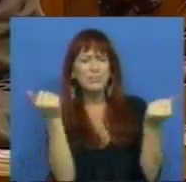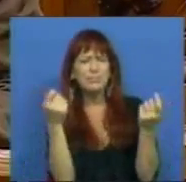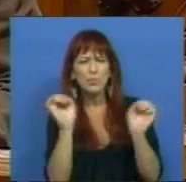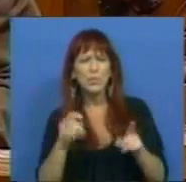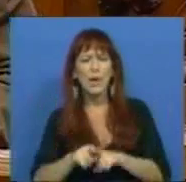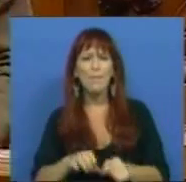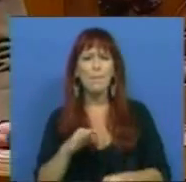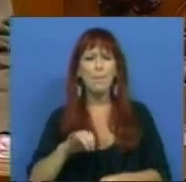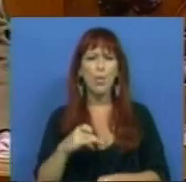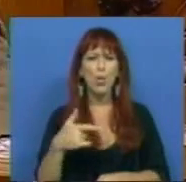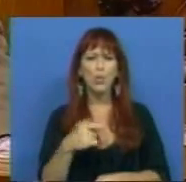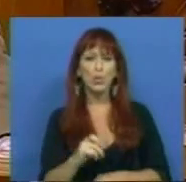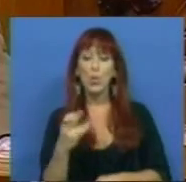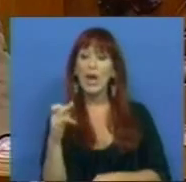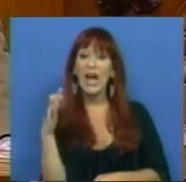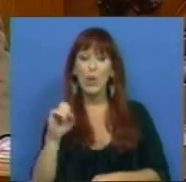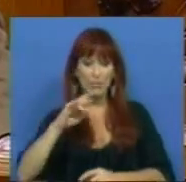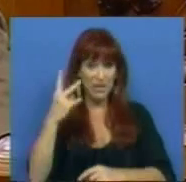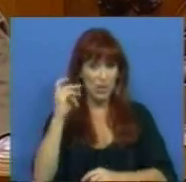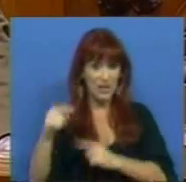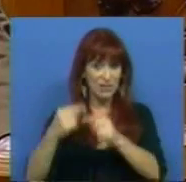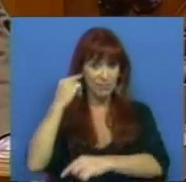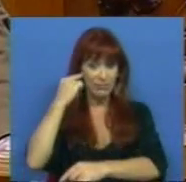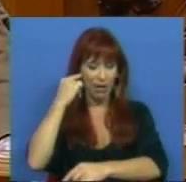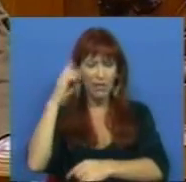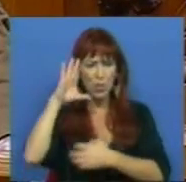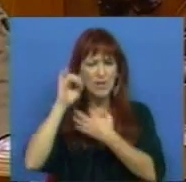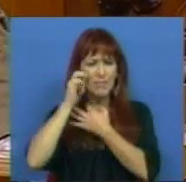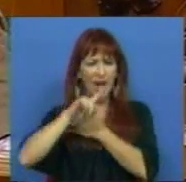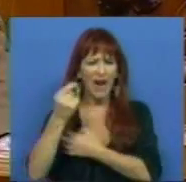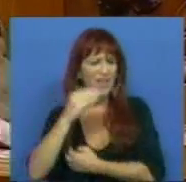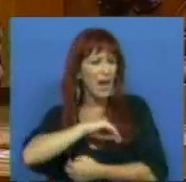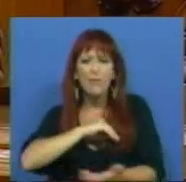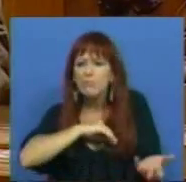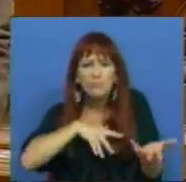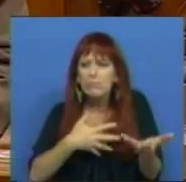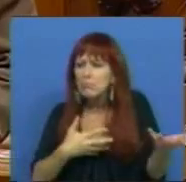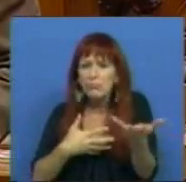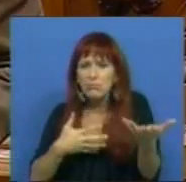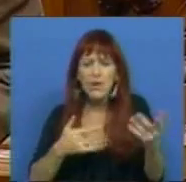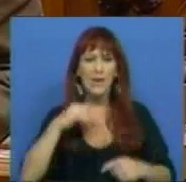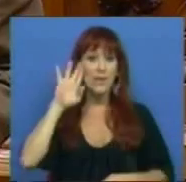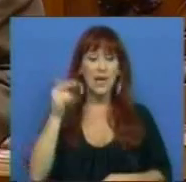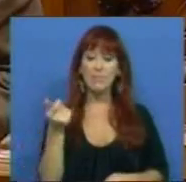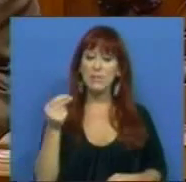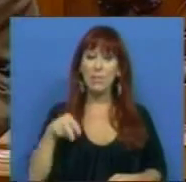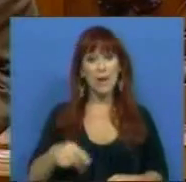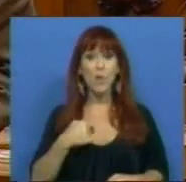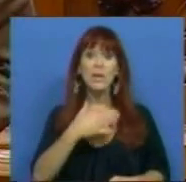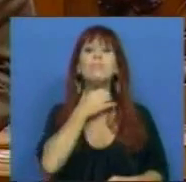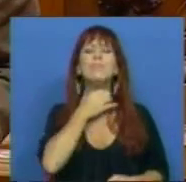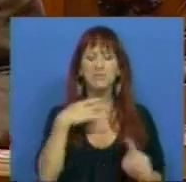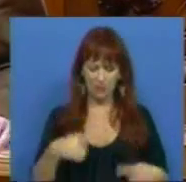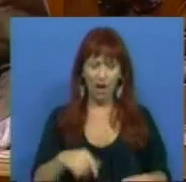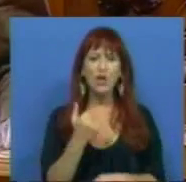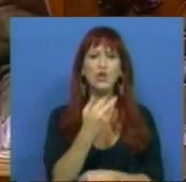Porto Rico. Mas 2 anos depois, não se sabe quem ficou com o dinheiro. Sabe-se que o BPN estava falido